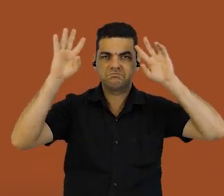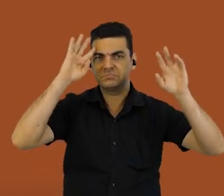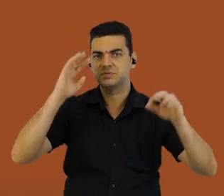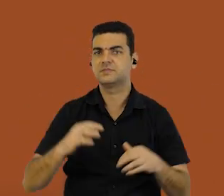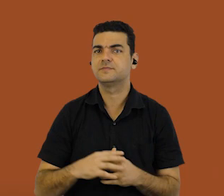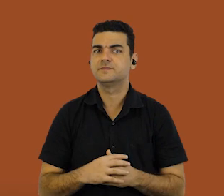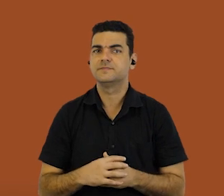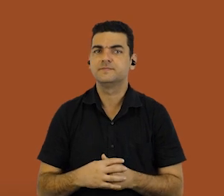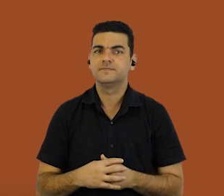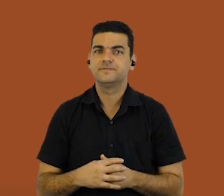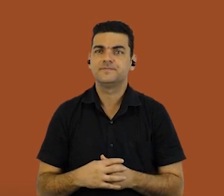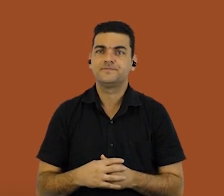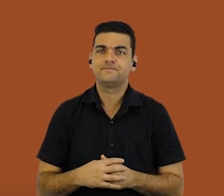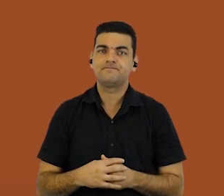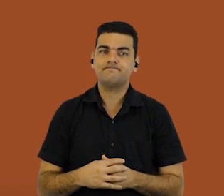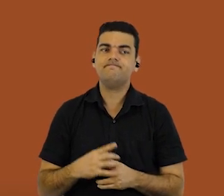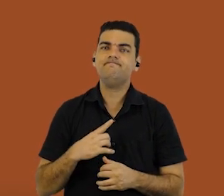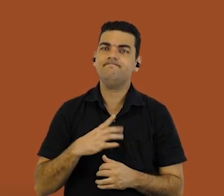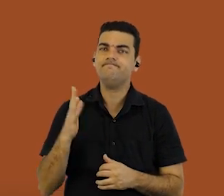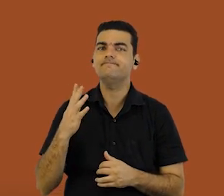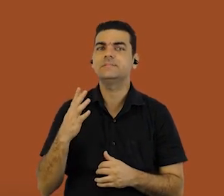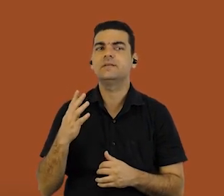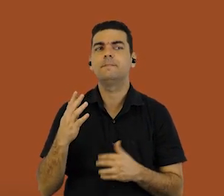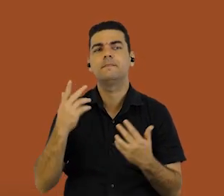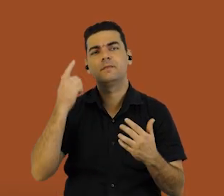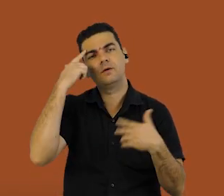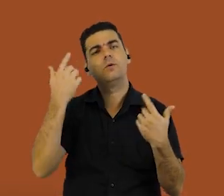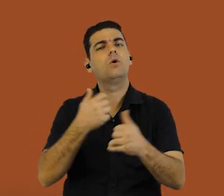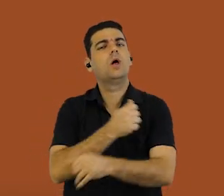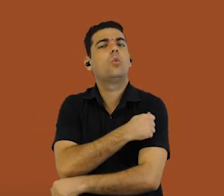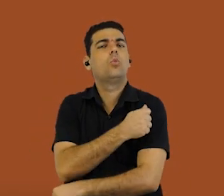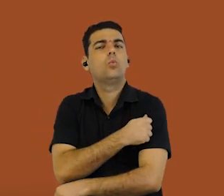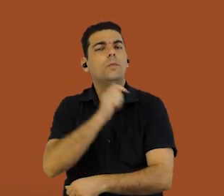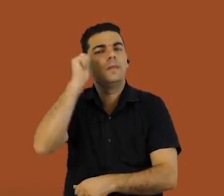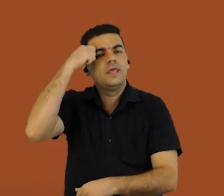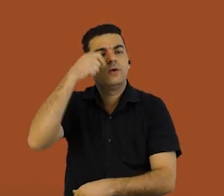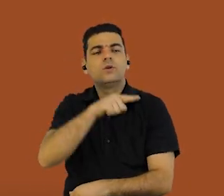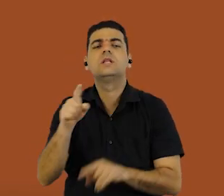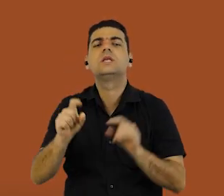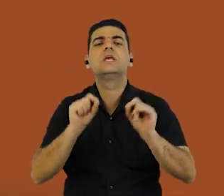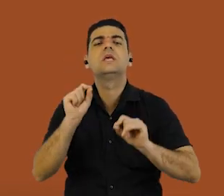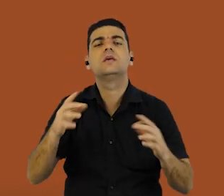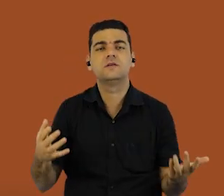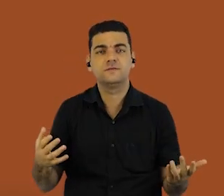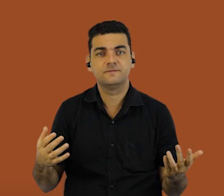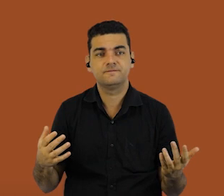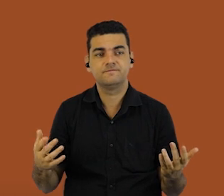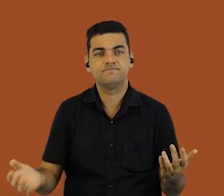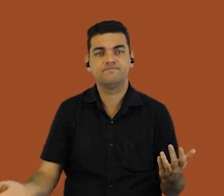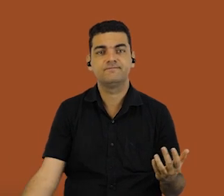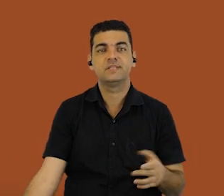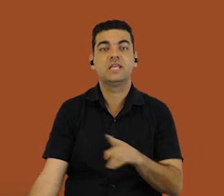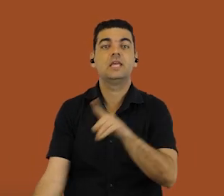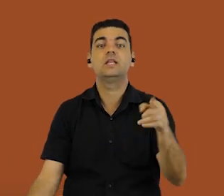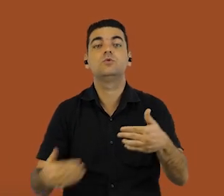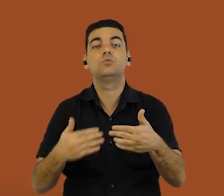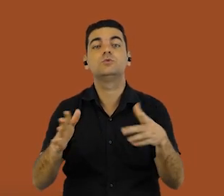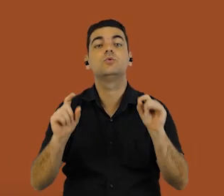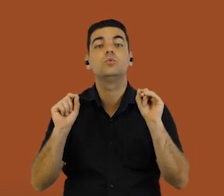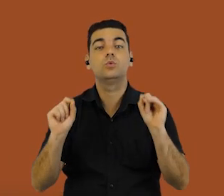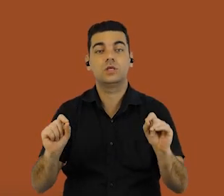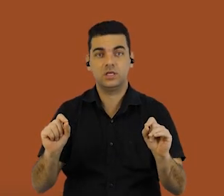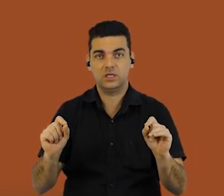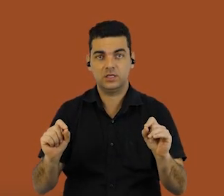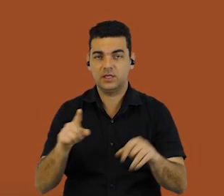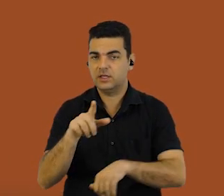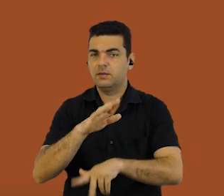prática. Que se comece a fazer perguntas acerca de quem são esses alunos negros que ali estão, né? Quais são as suas origens,